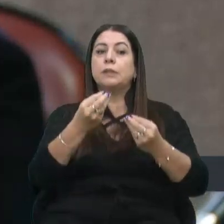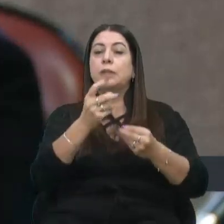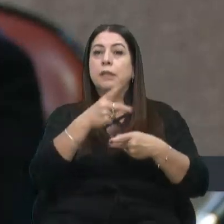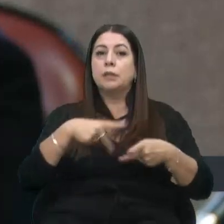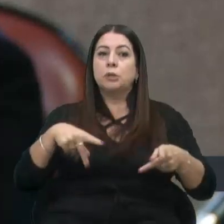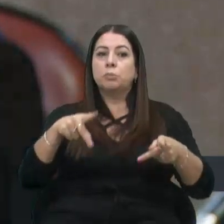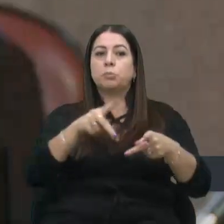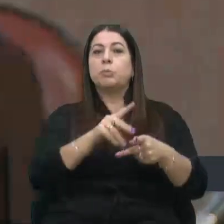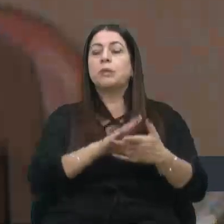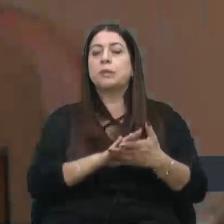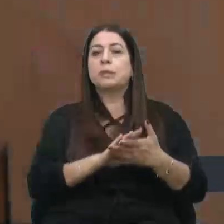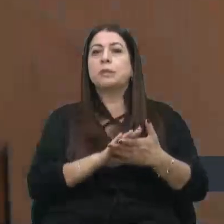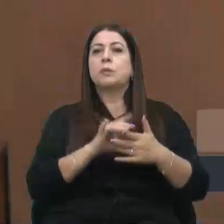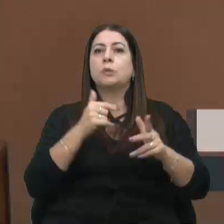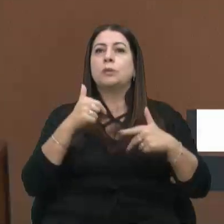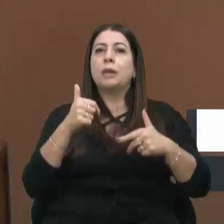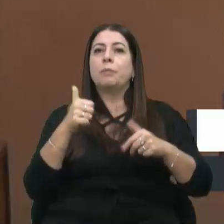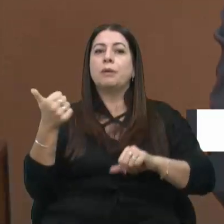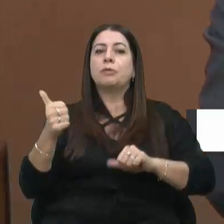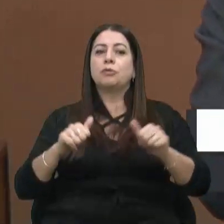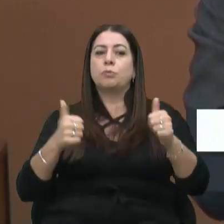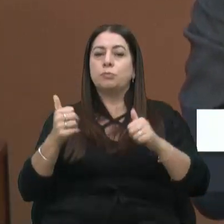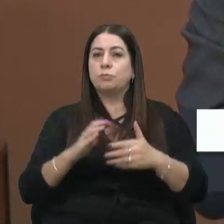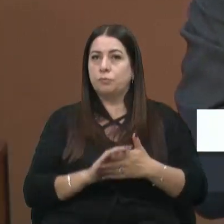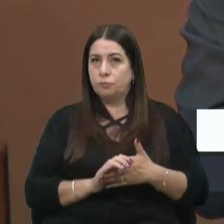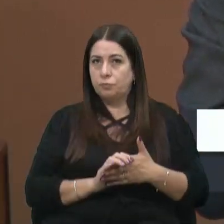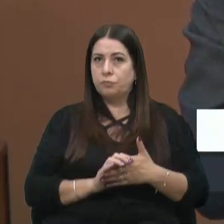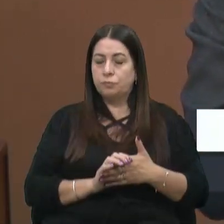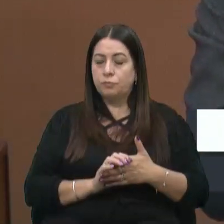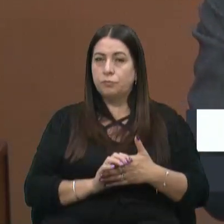população um serviço de qualidade